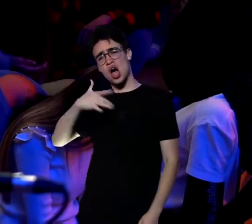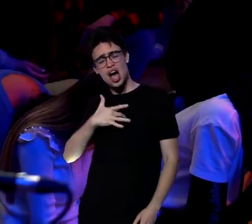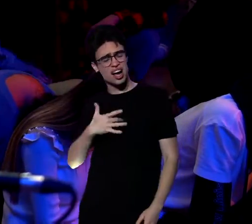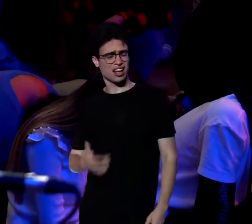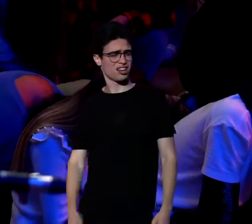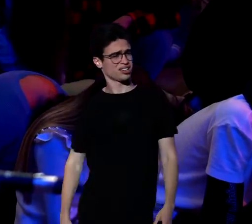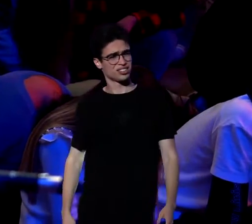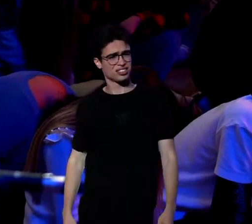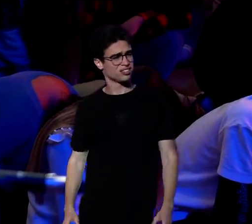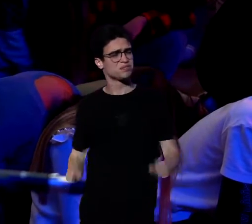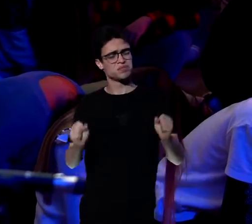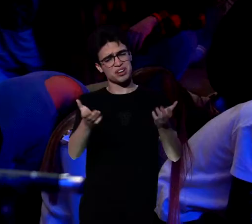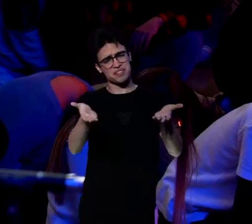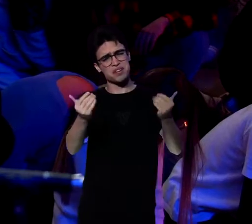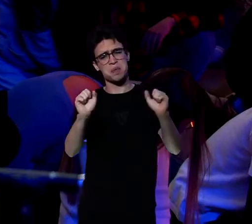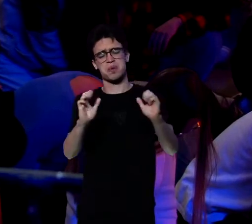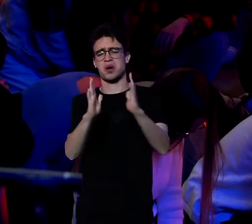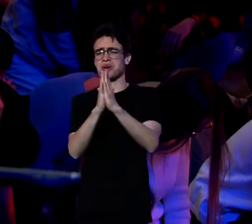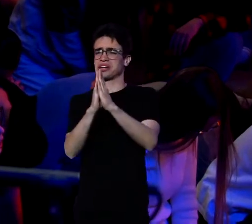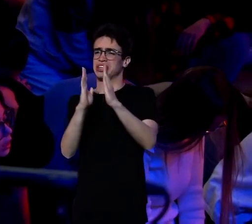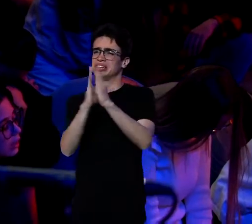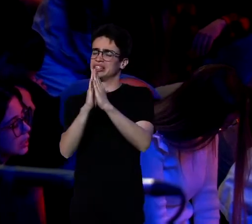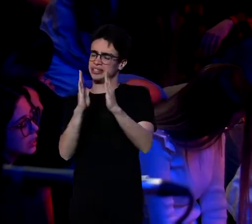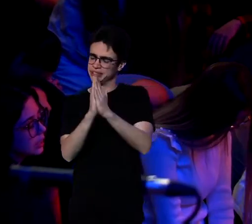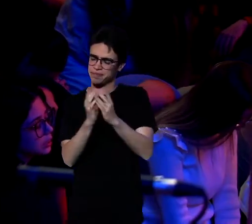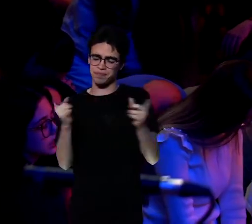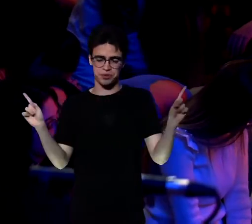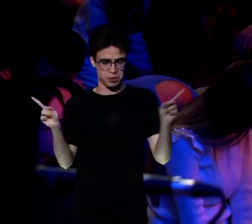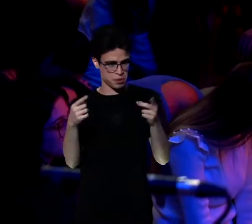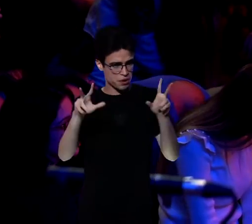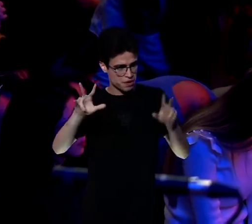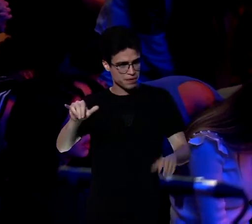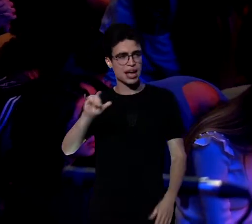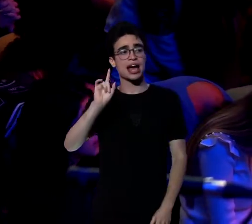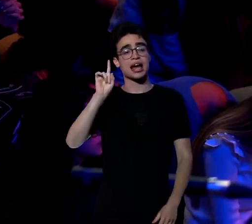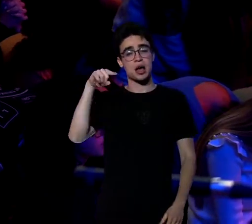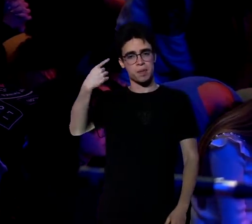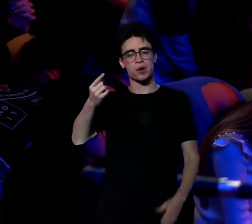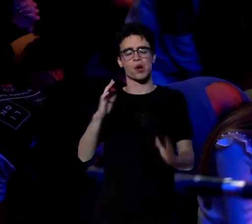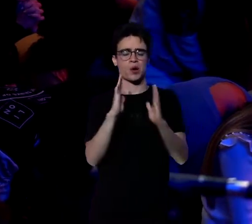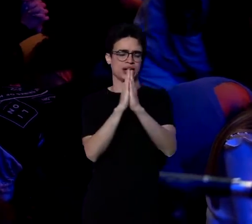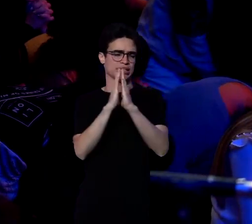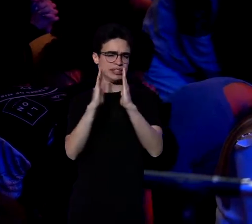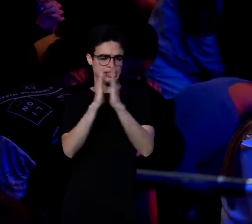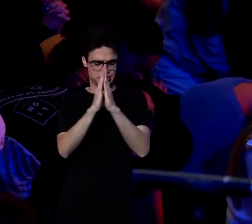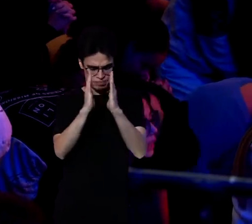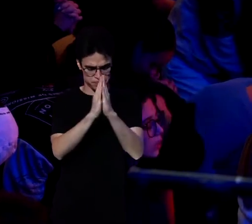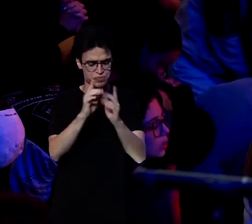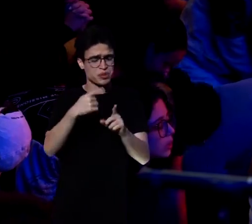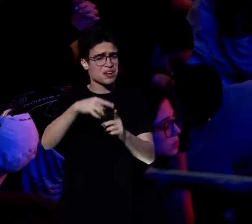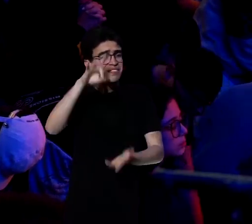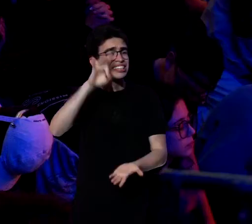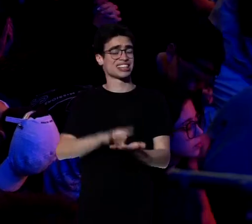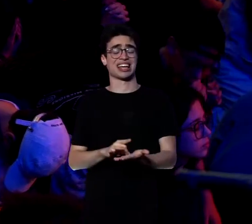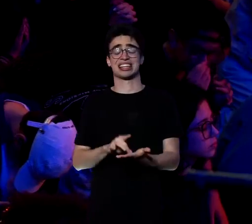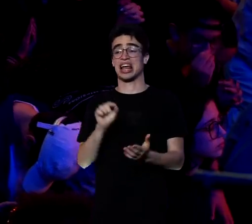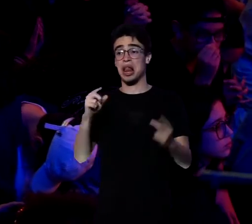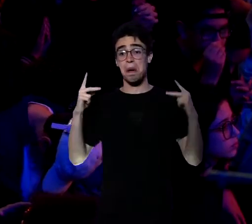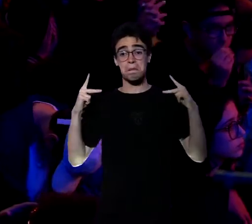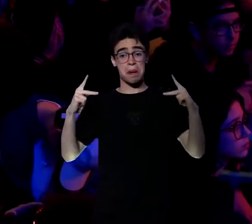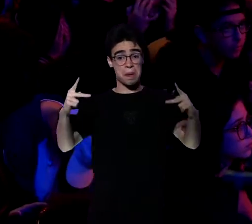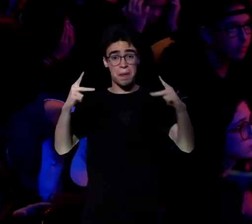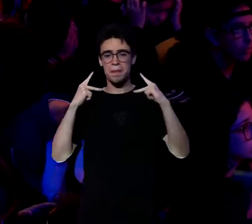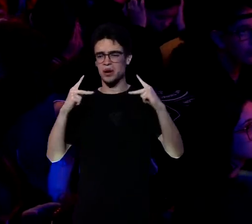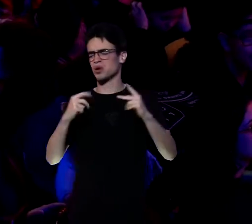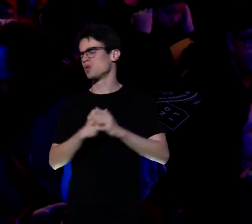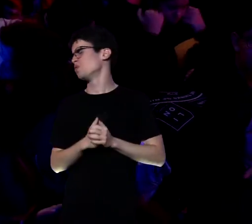Vai fazendo a sua oração aí, a gente vai cantar essa música e depois a gente vai orar junto, porque de verdade, gente, essa palavra foi muito de Deus